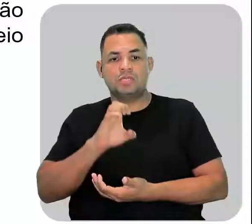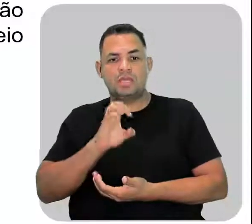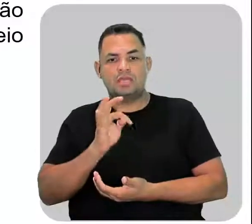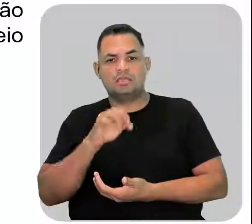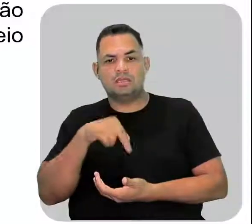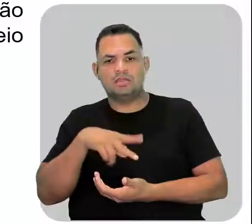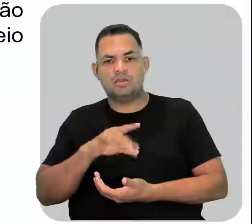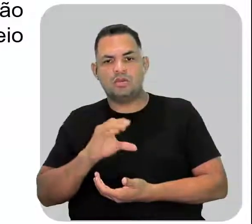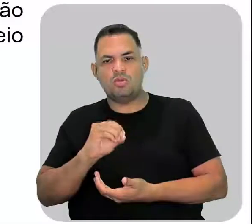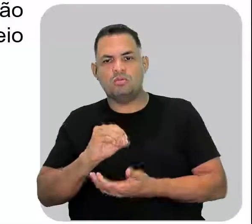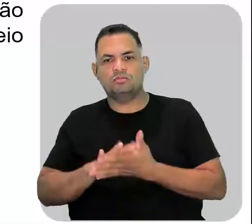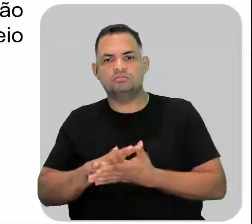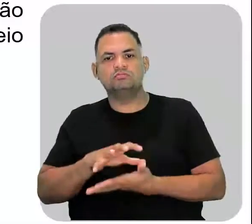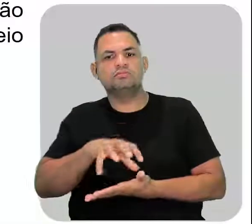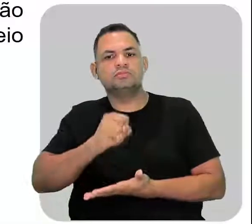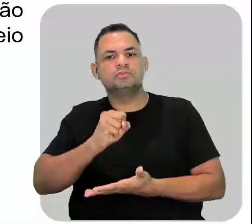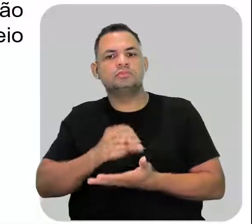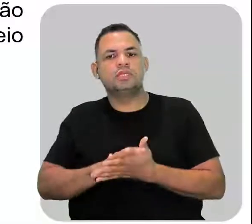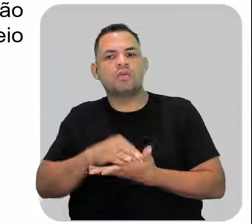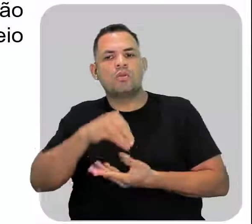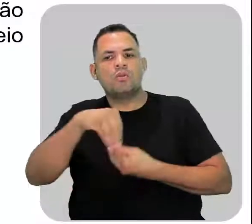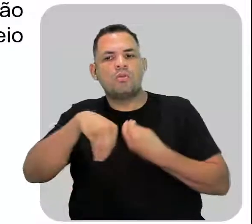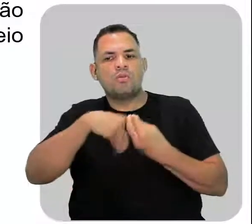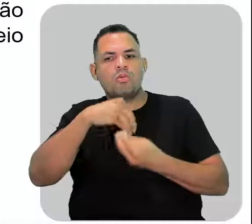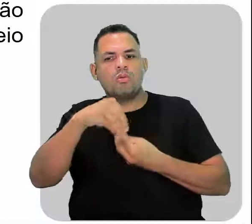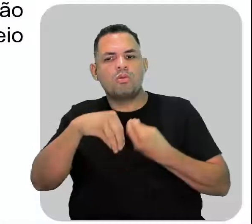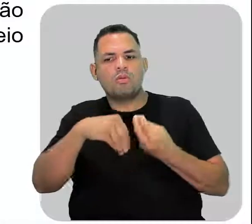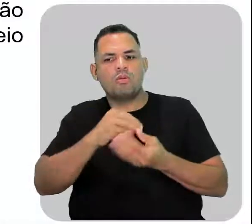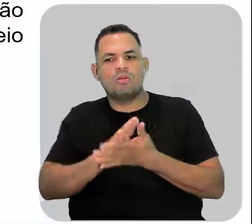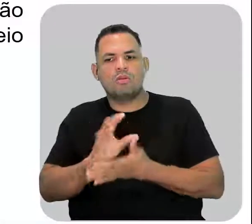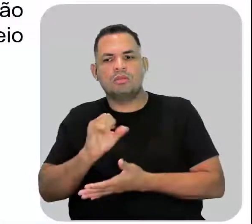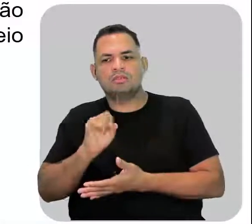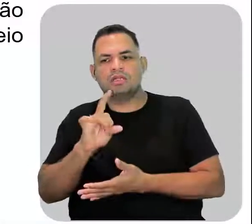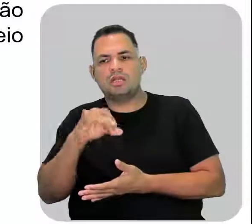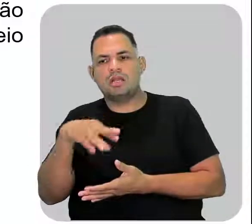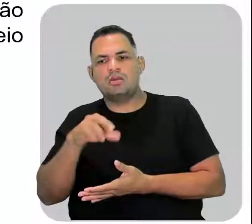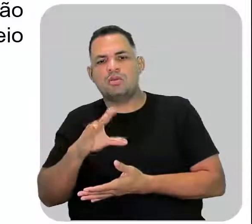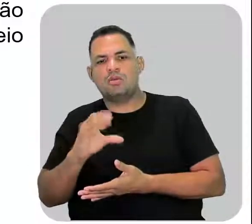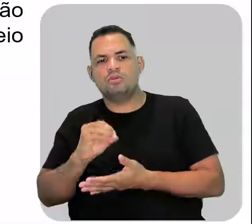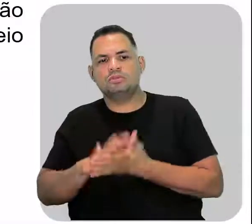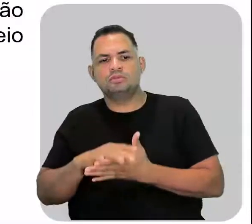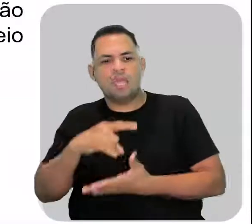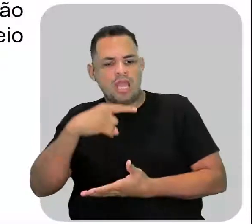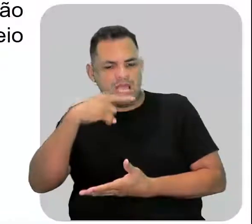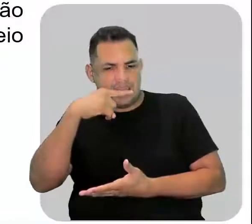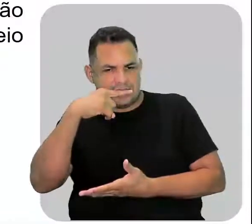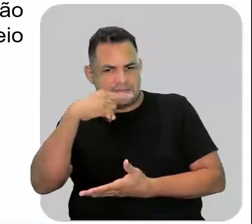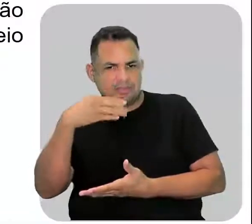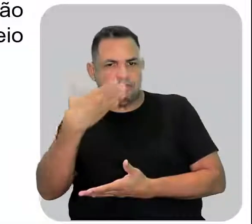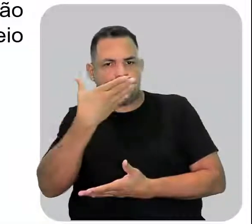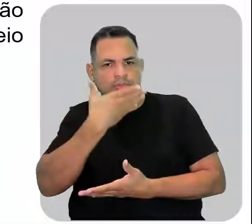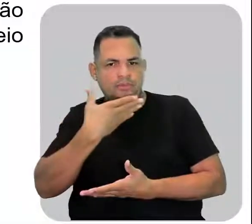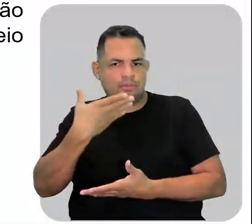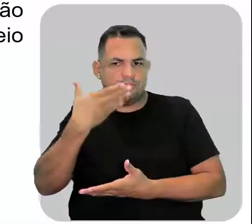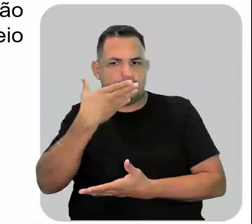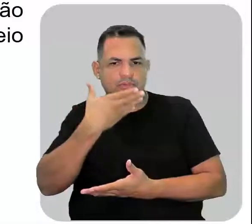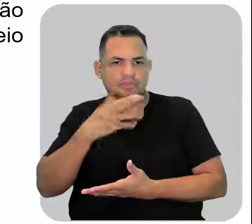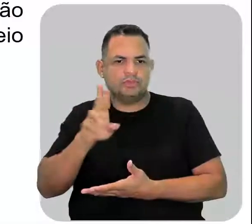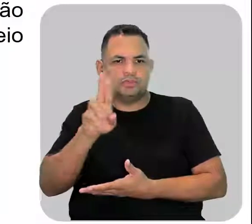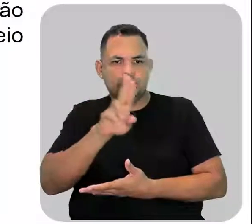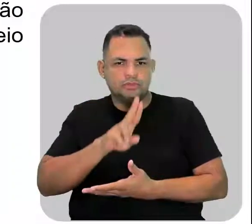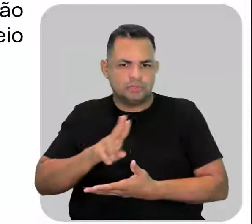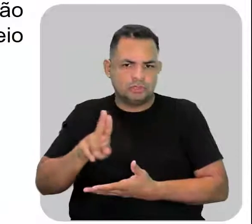O etanol, obtido pela fermentação da sacarose da cana-de-açúcar, é o mais conhecido e